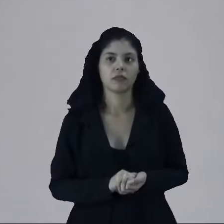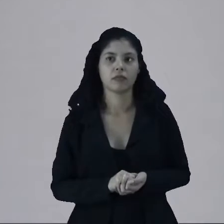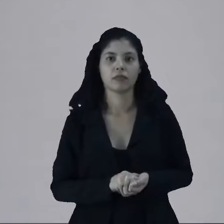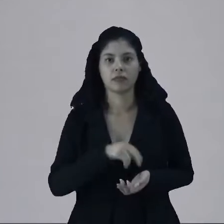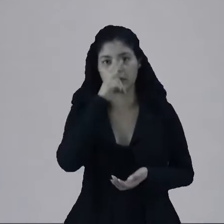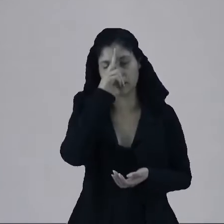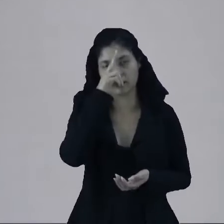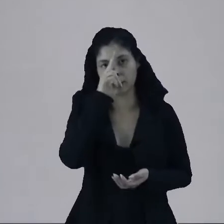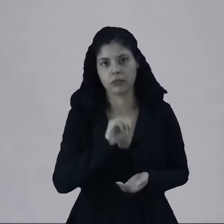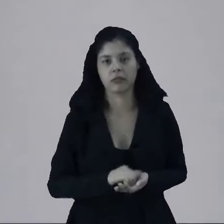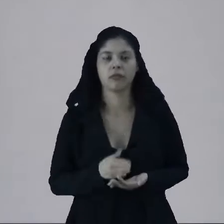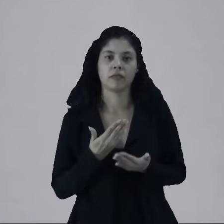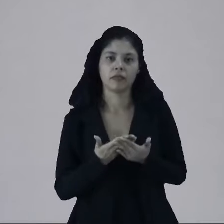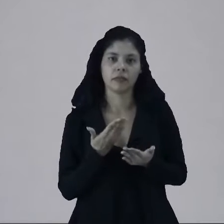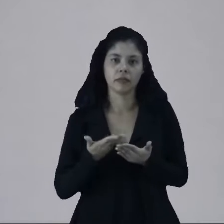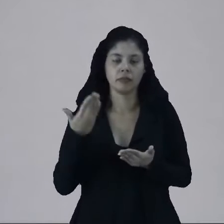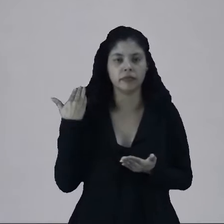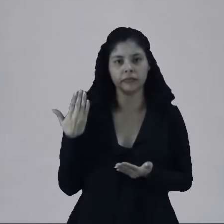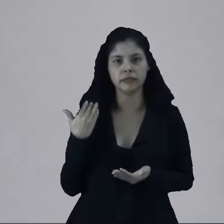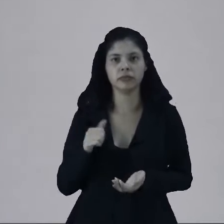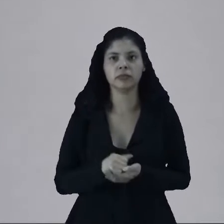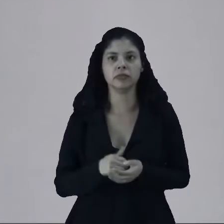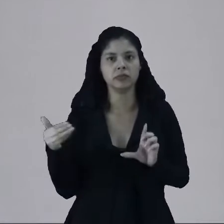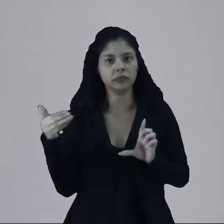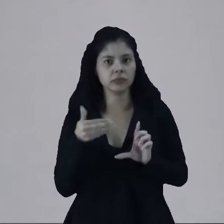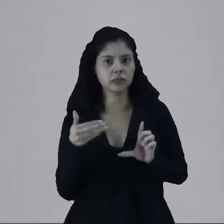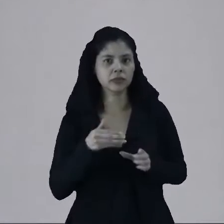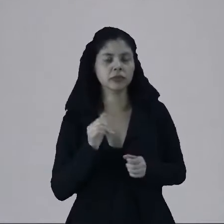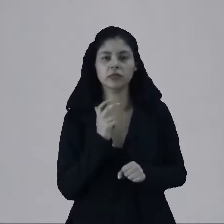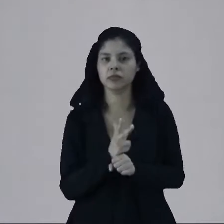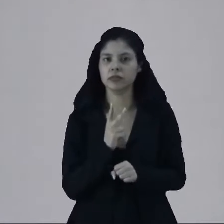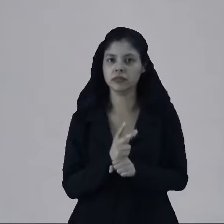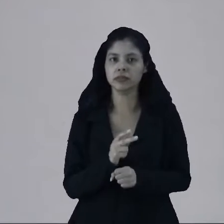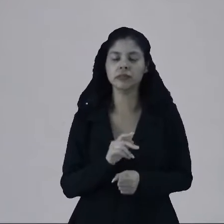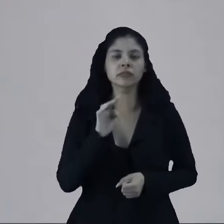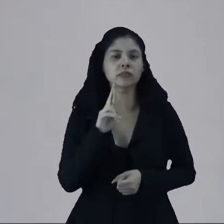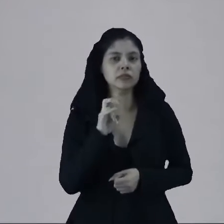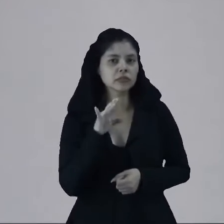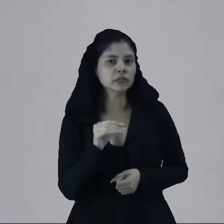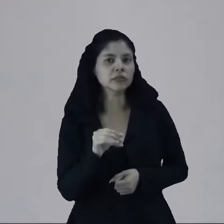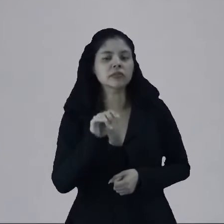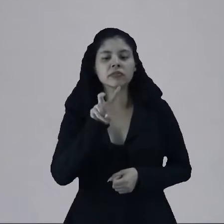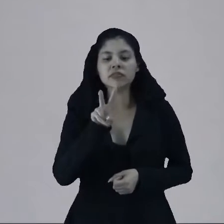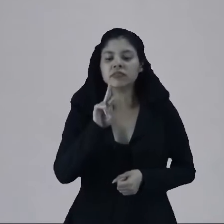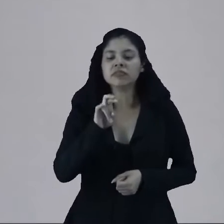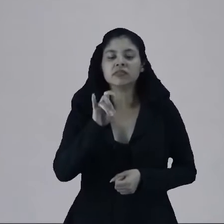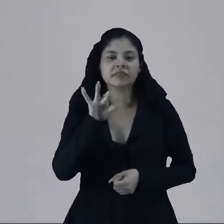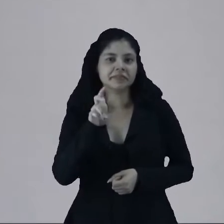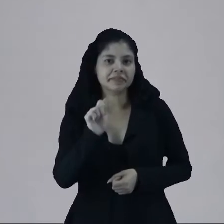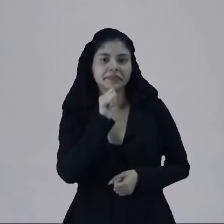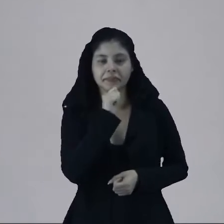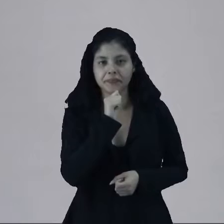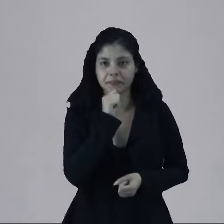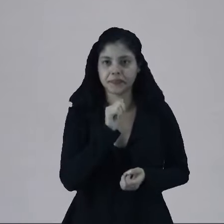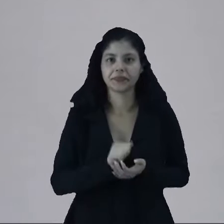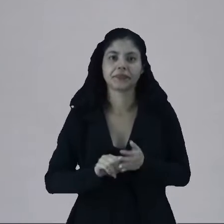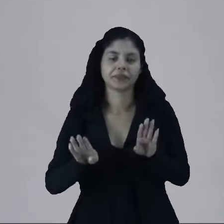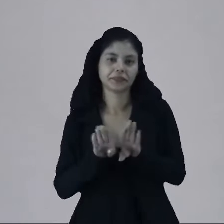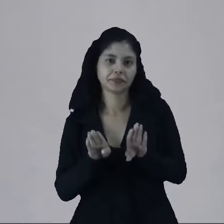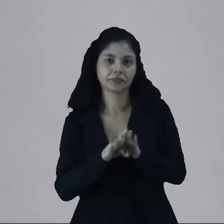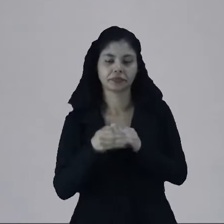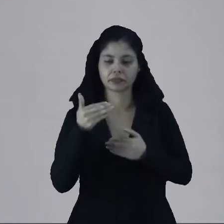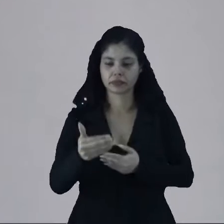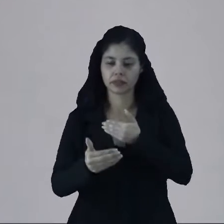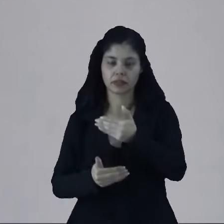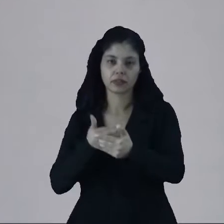que eu comentei na aula passada, se não acessa lá o vídeo sobre a hereditariedade e a variabilidade. Então, você vai ter a capacidade de passar